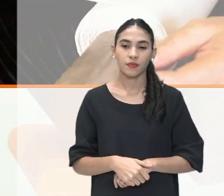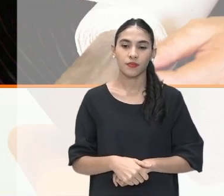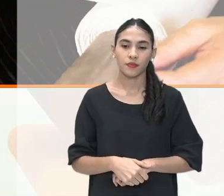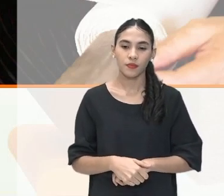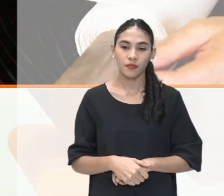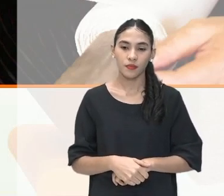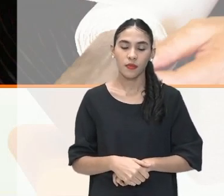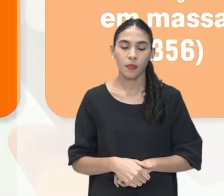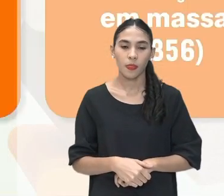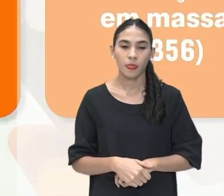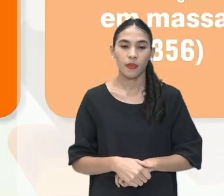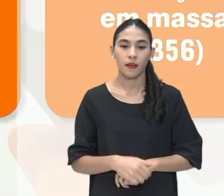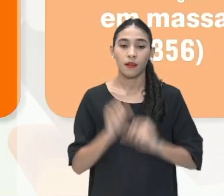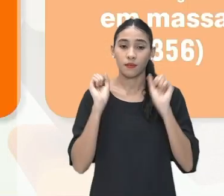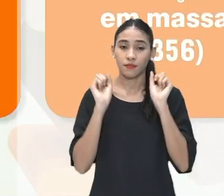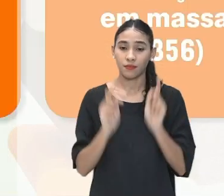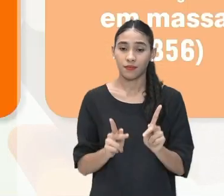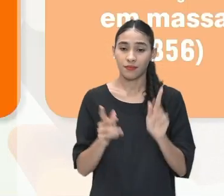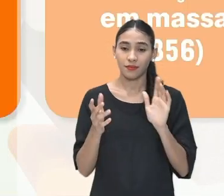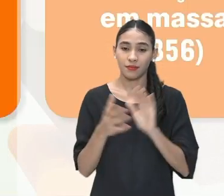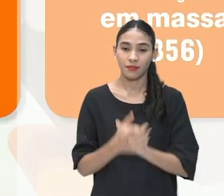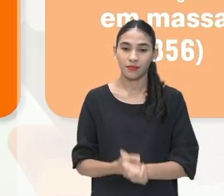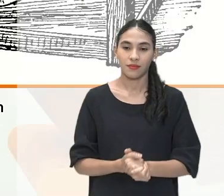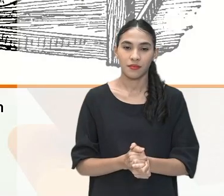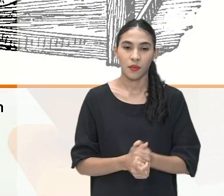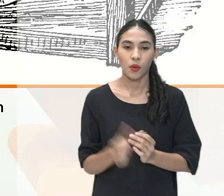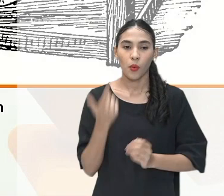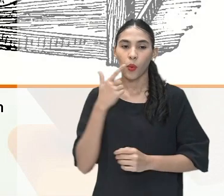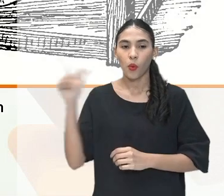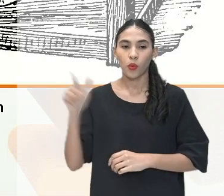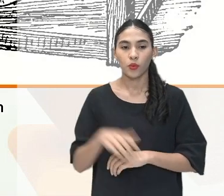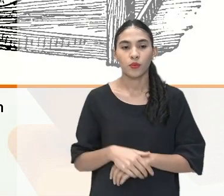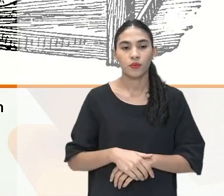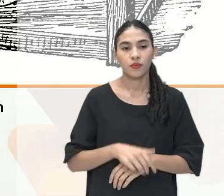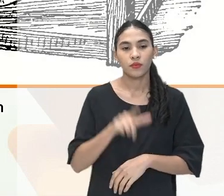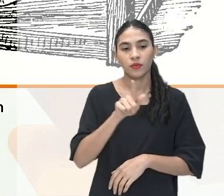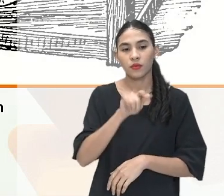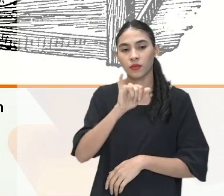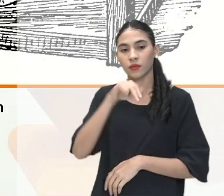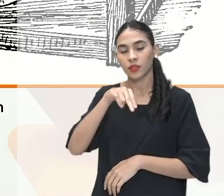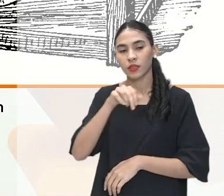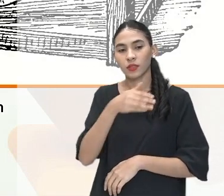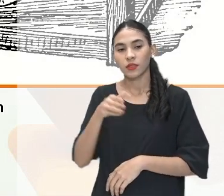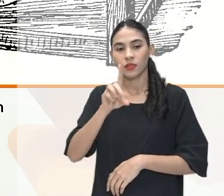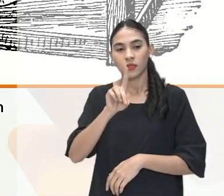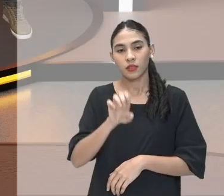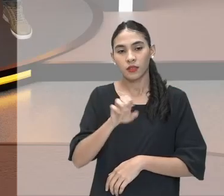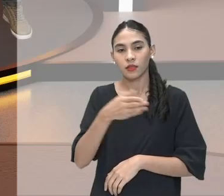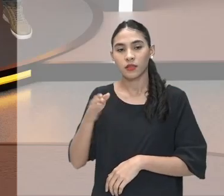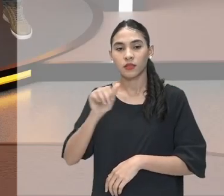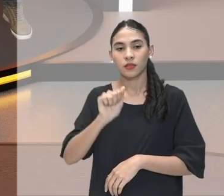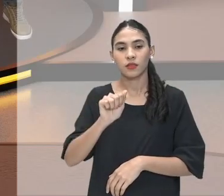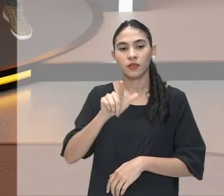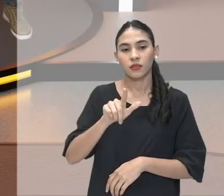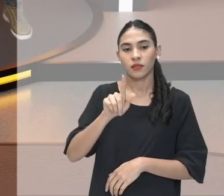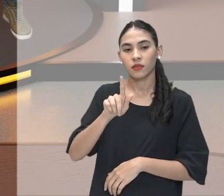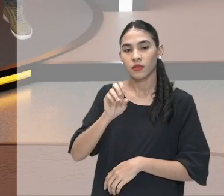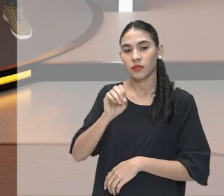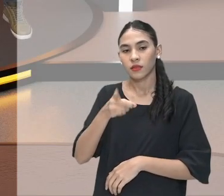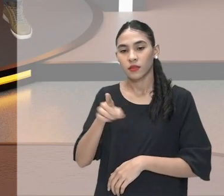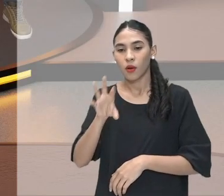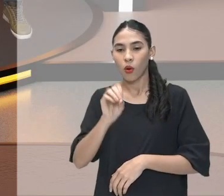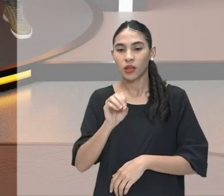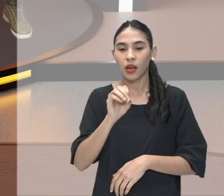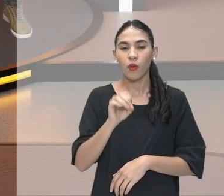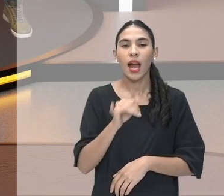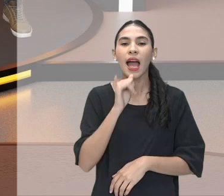produtivo. Muito bem, mas vamos para outro aqui. O gin de algodão, né? Como você vai